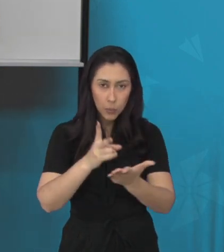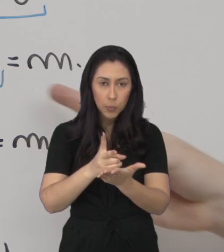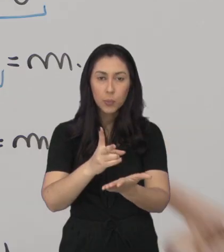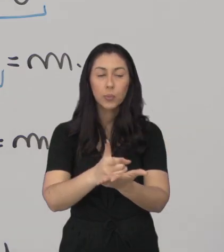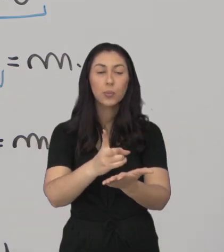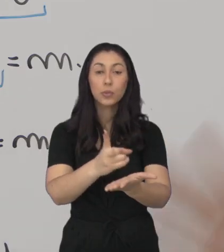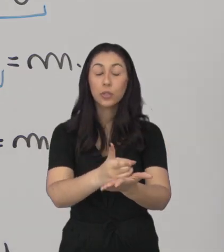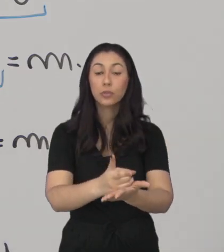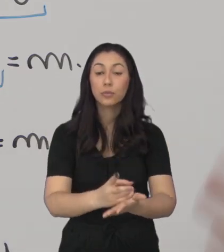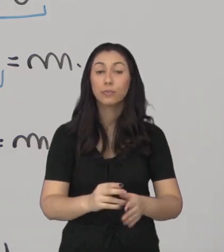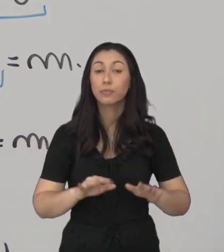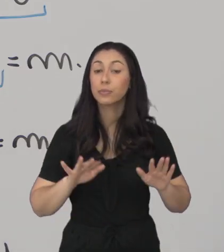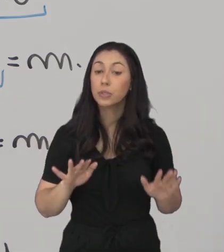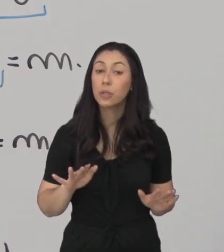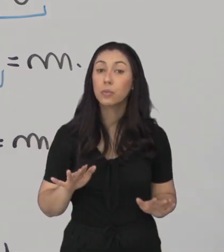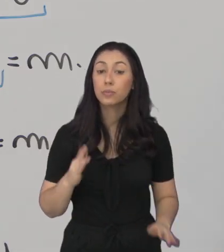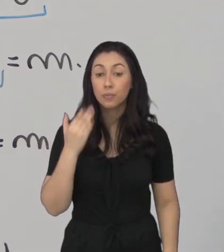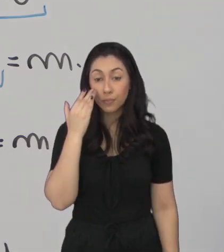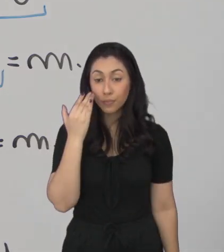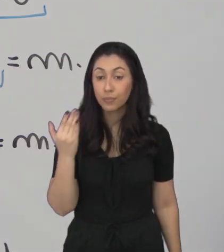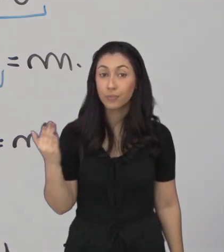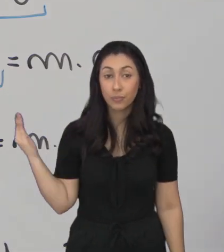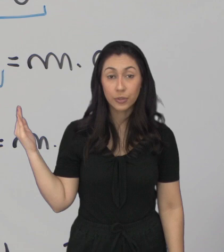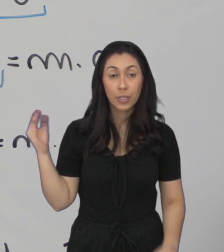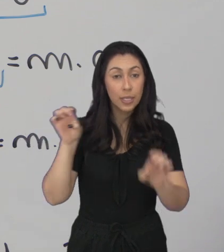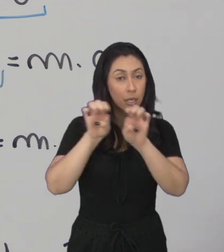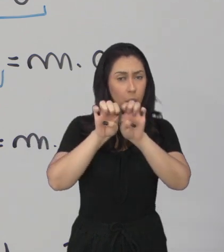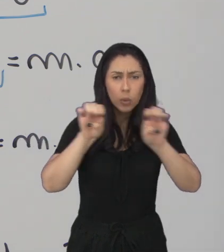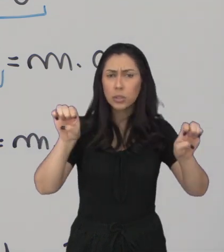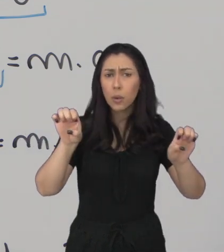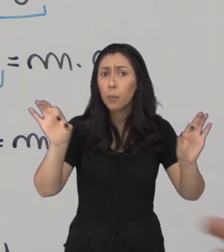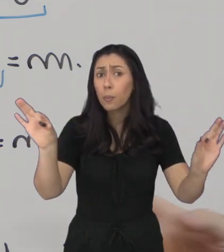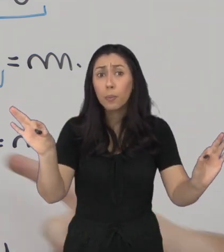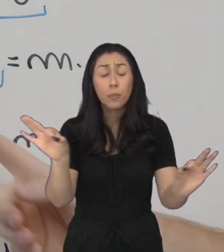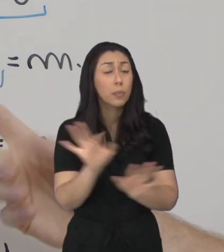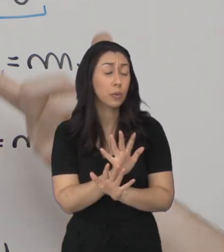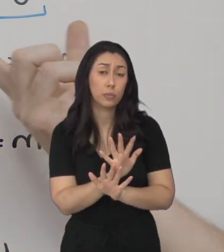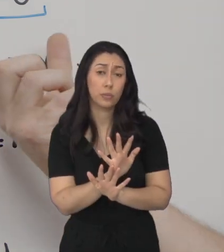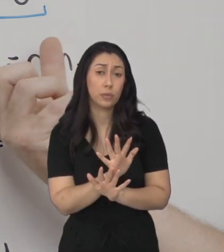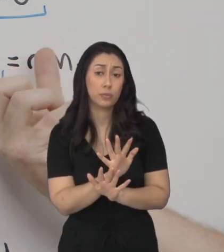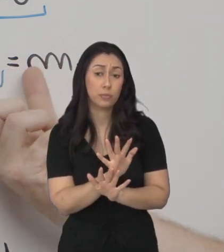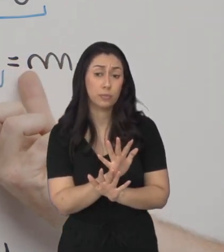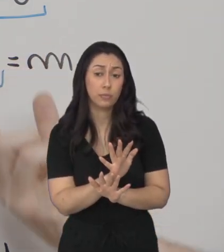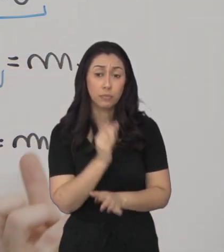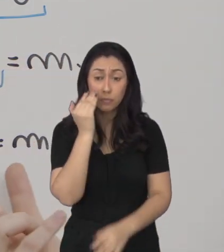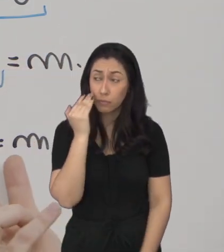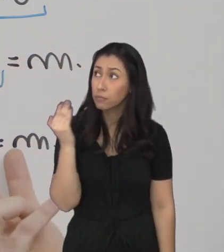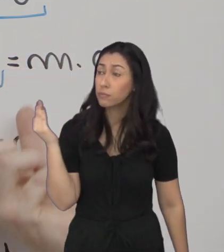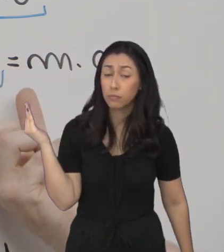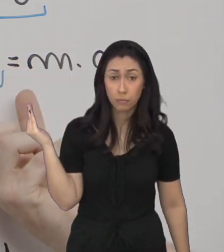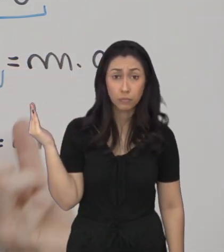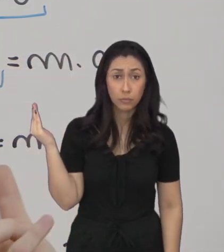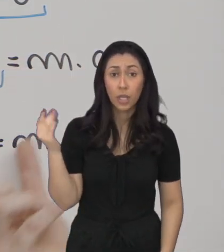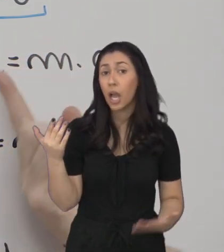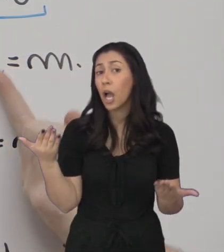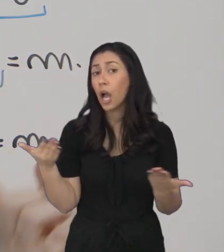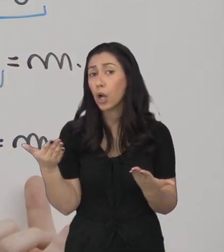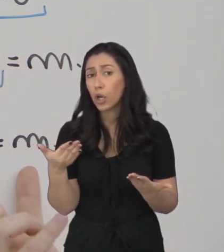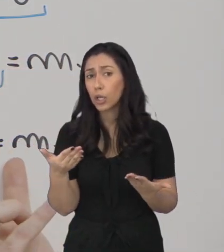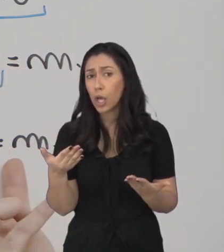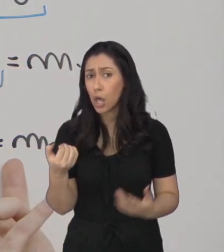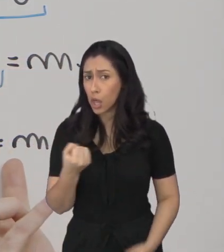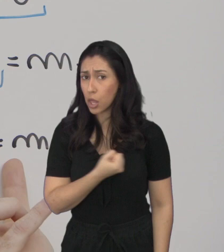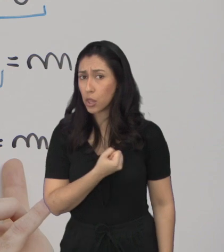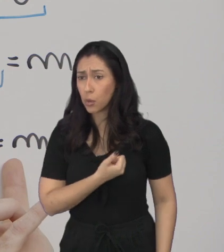eixo Y. Agora eu tenho a minha equação inteira montada. Repito aqui, substituo o